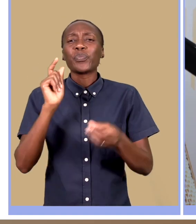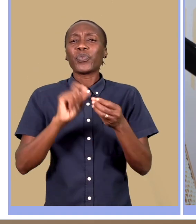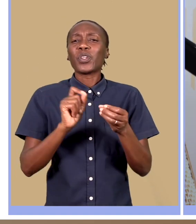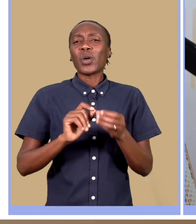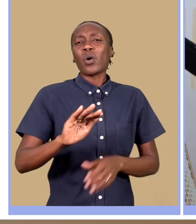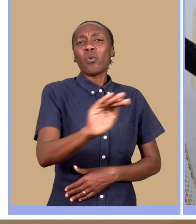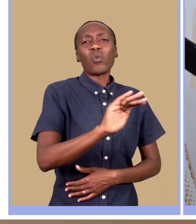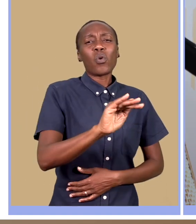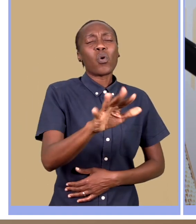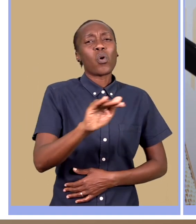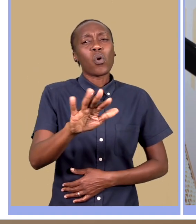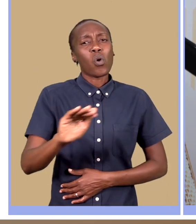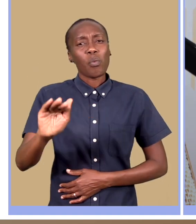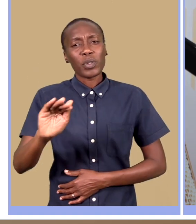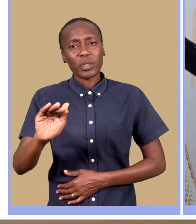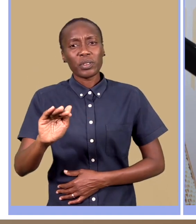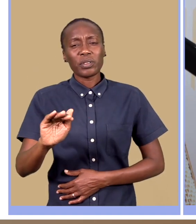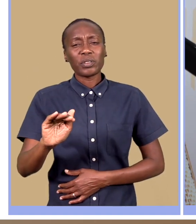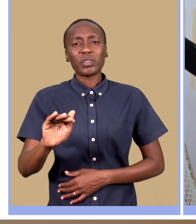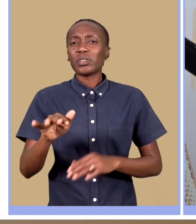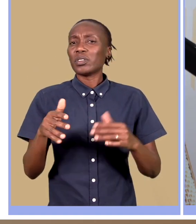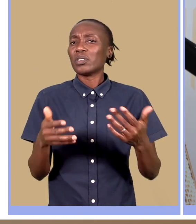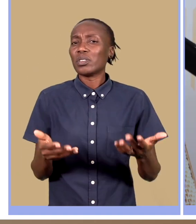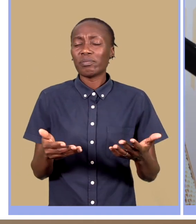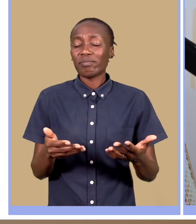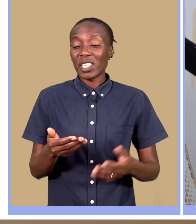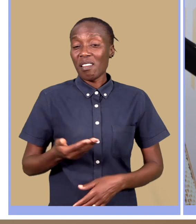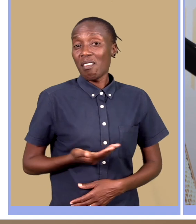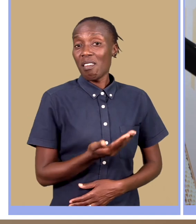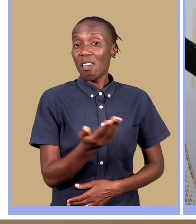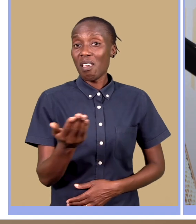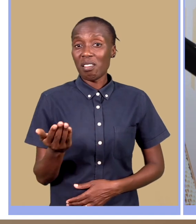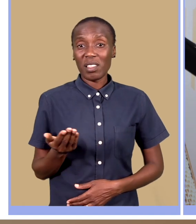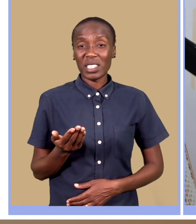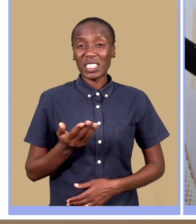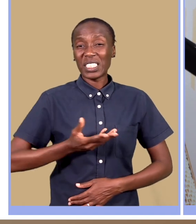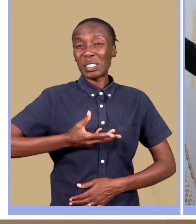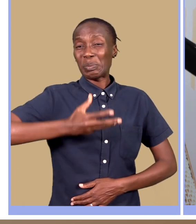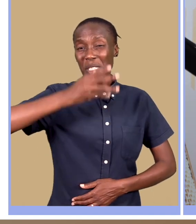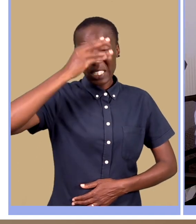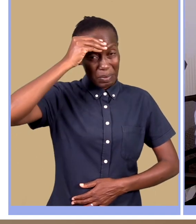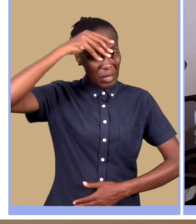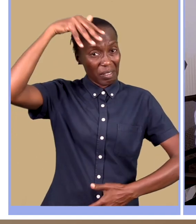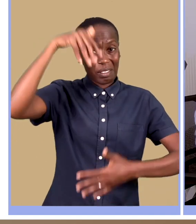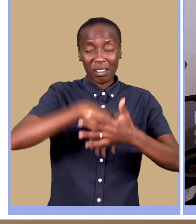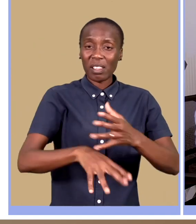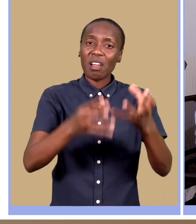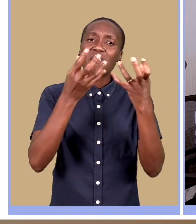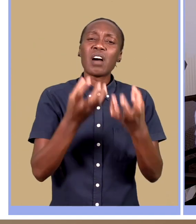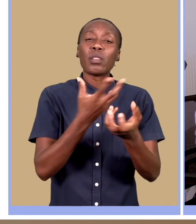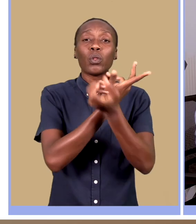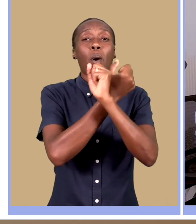muitas vezes as nossas comunidades não têm uma percepção correta do